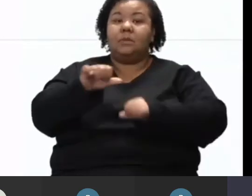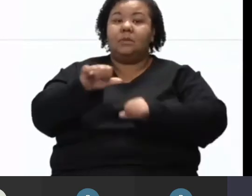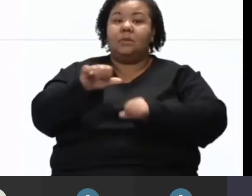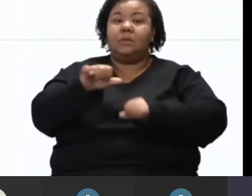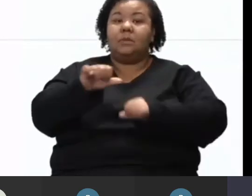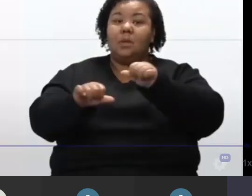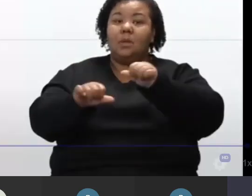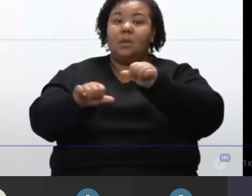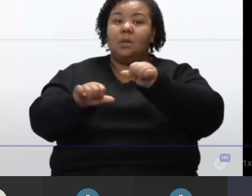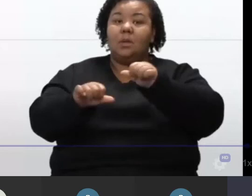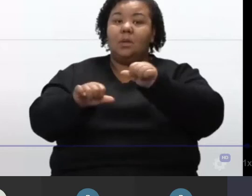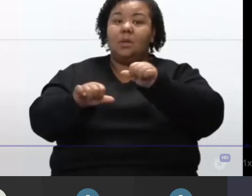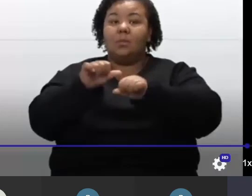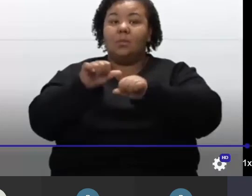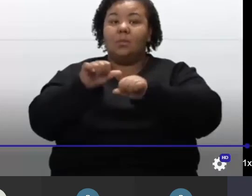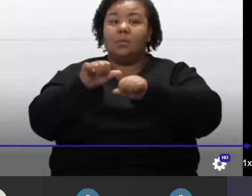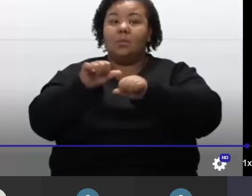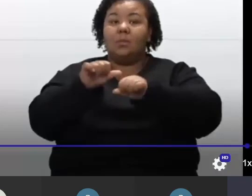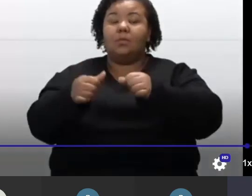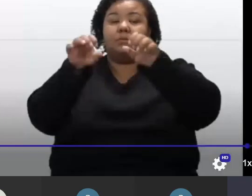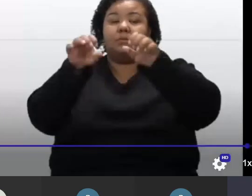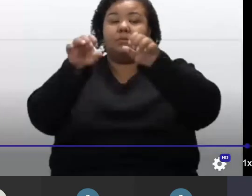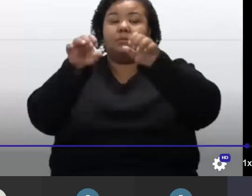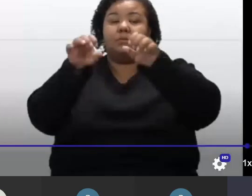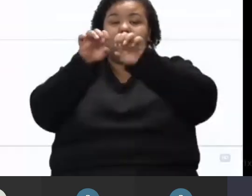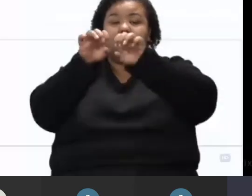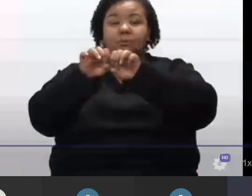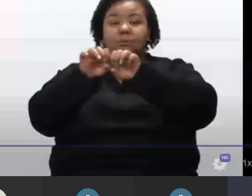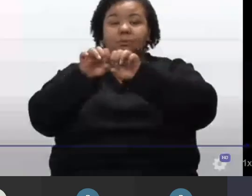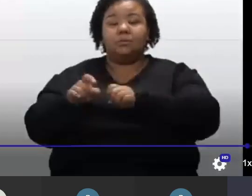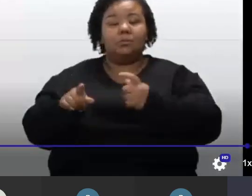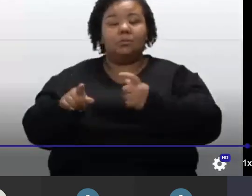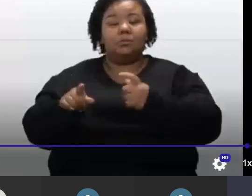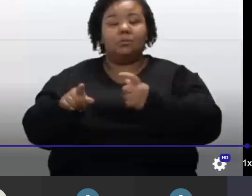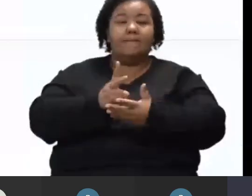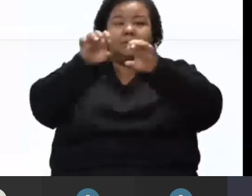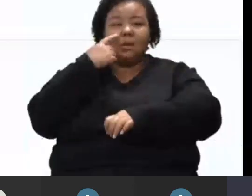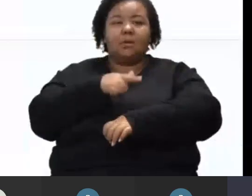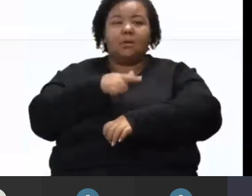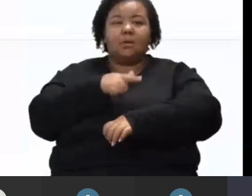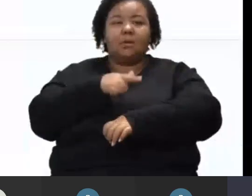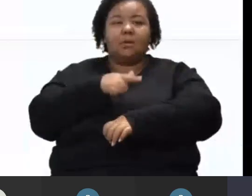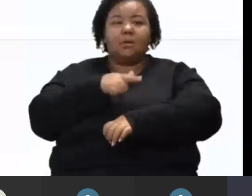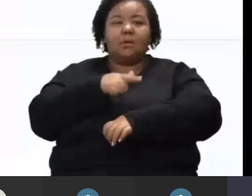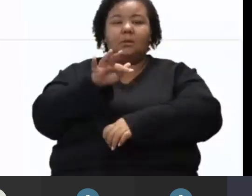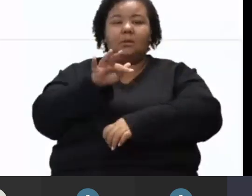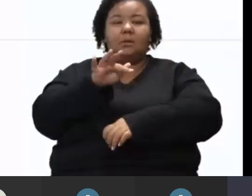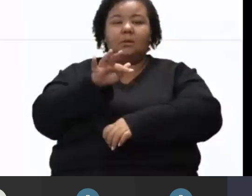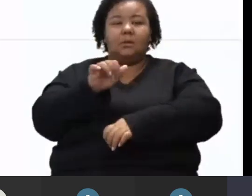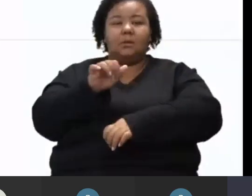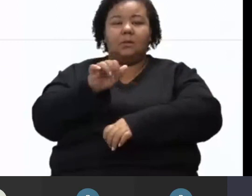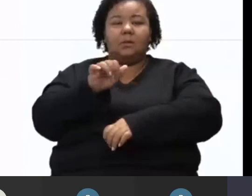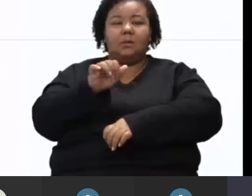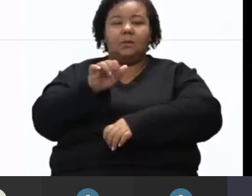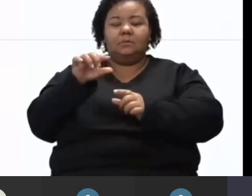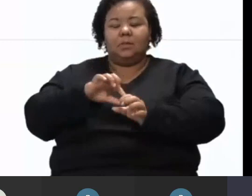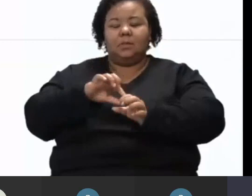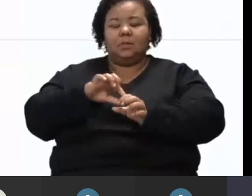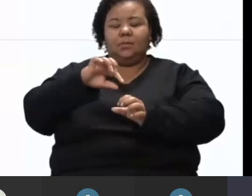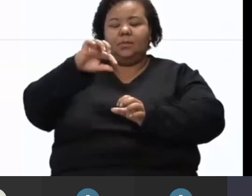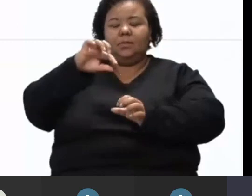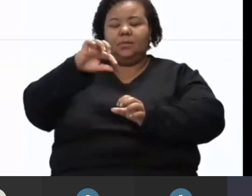do penicílio para o aspergilos, são as mesmas estruturas. Então, repare que nós temos a hifa. A partir da